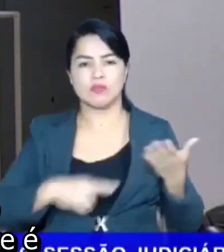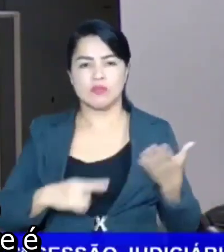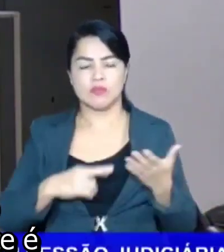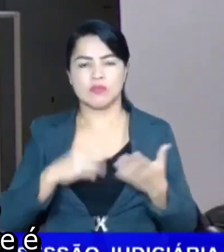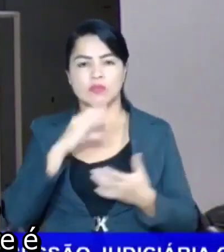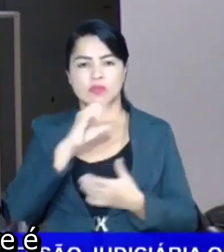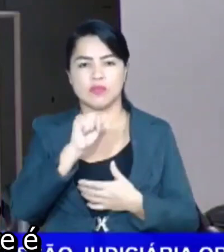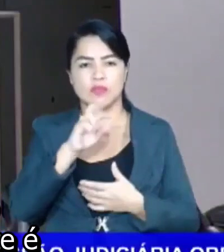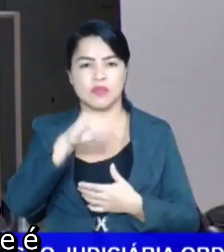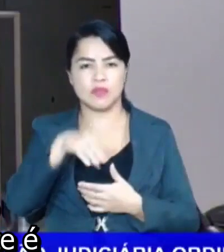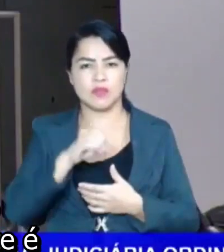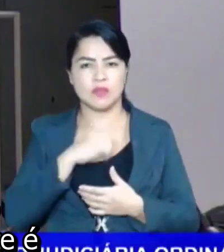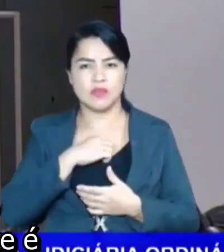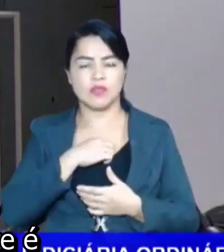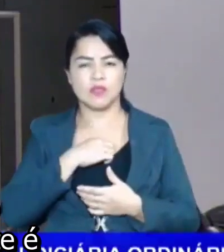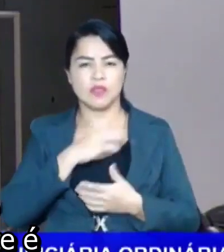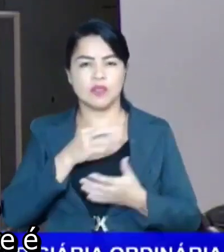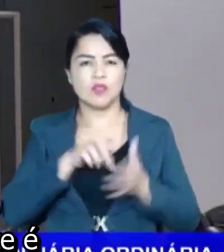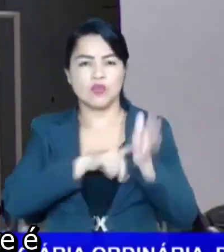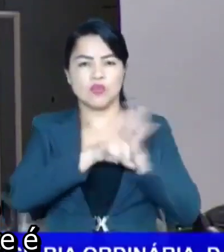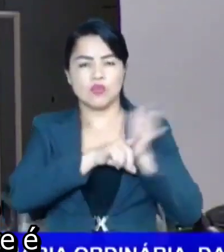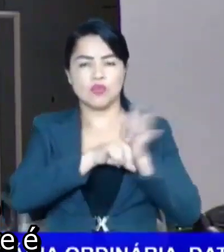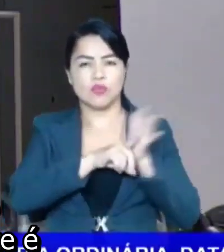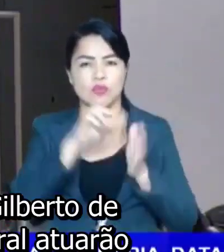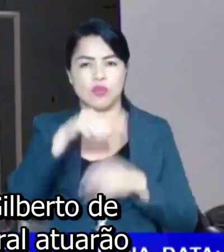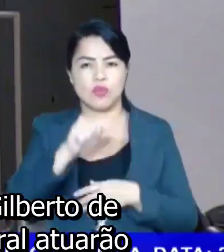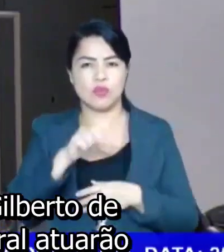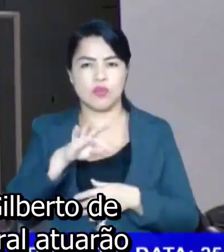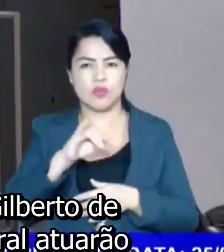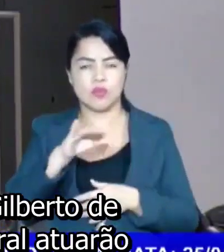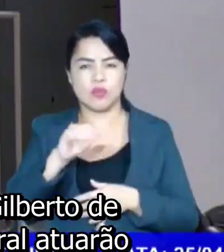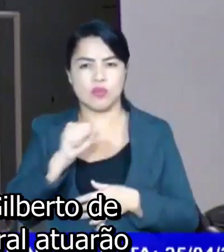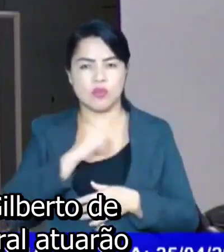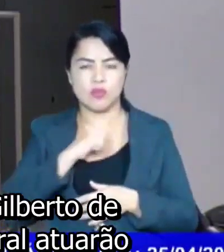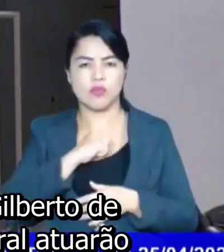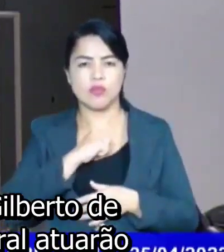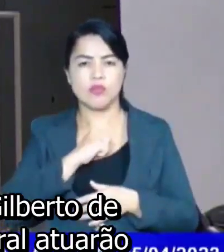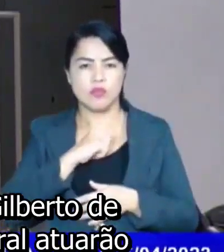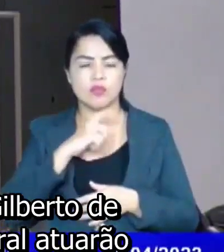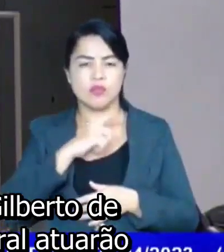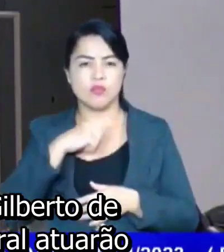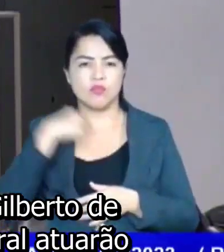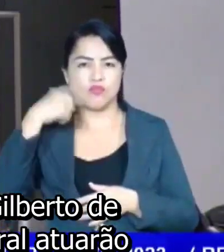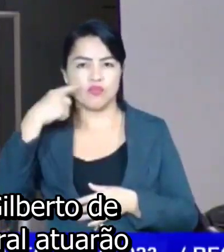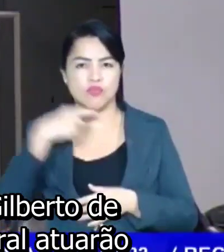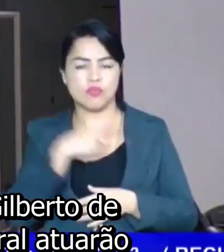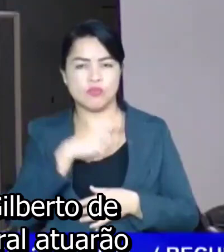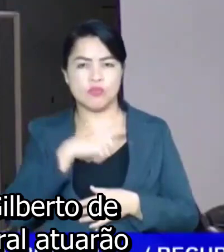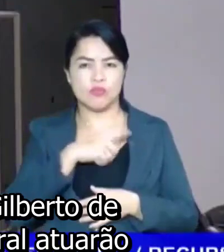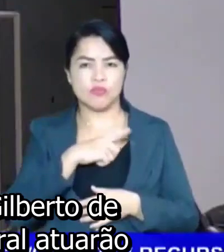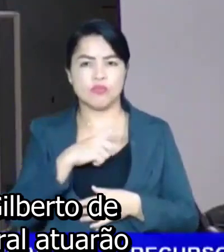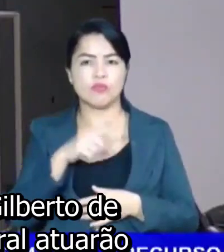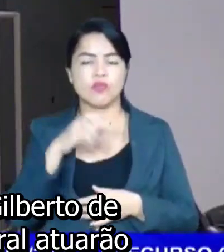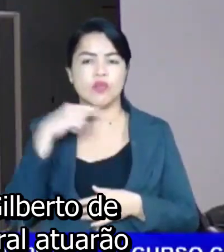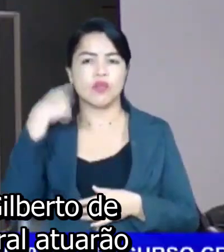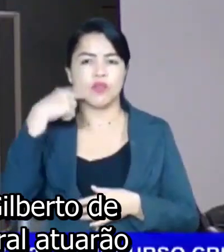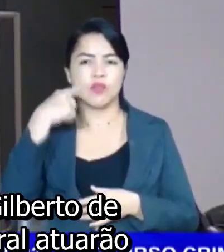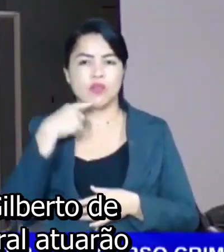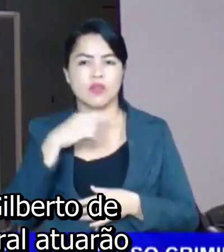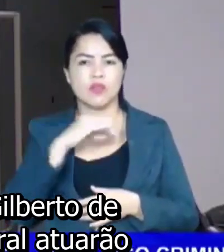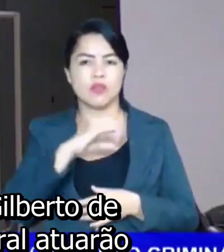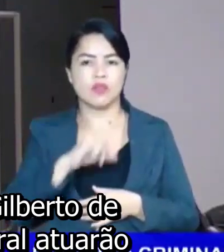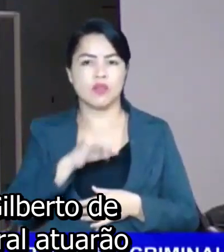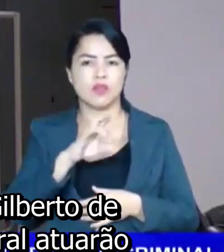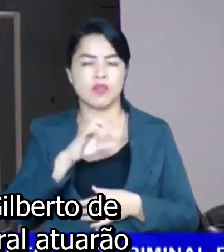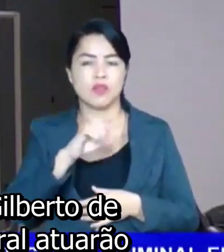Antônio. Revisor é o juiz Matias Neto. Recorrente é Gleison Guedes Santos. Patrocinado pelo advogado